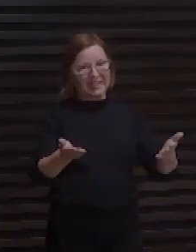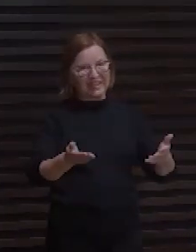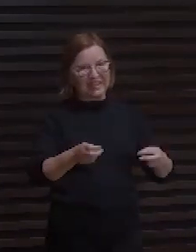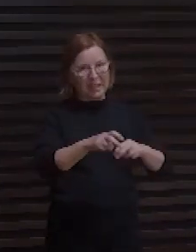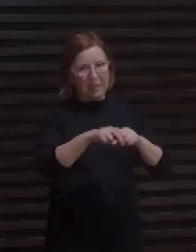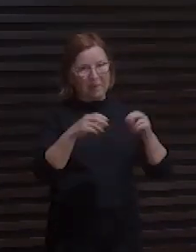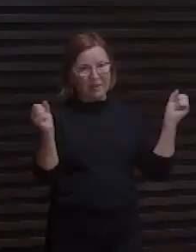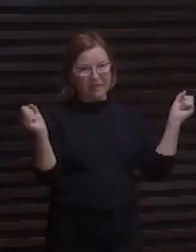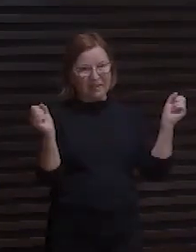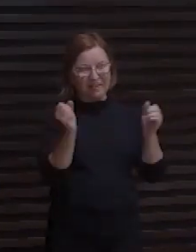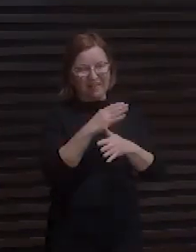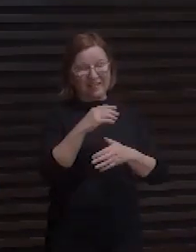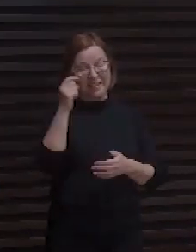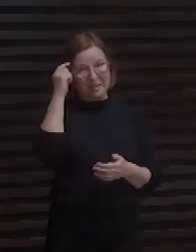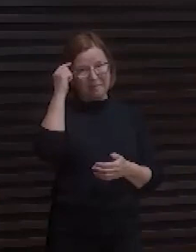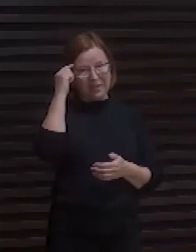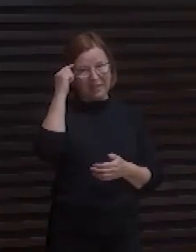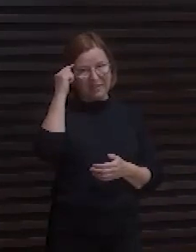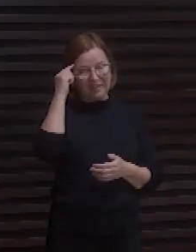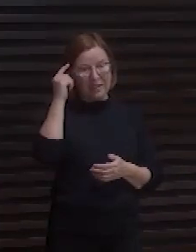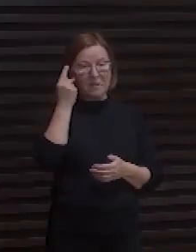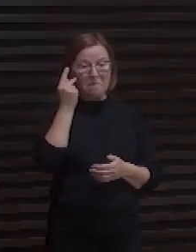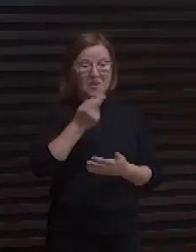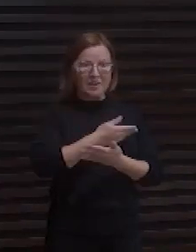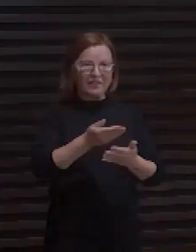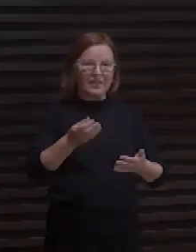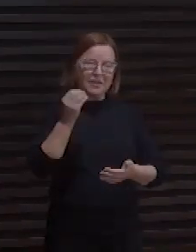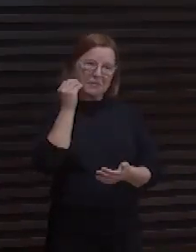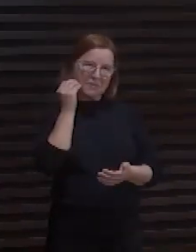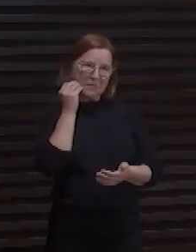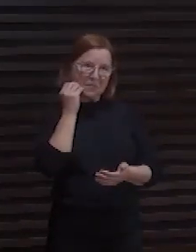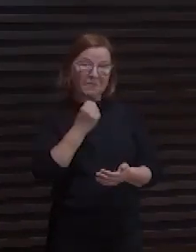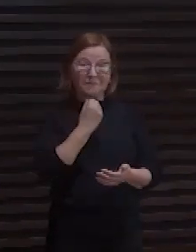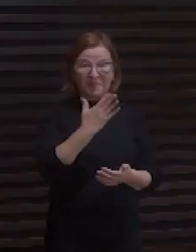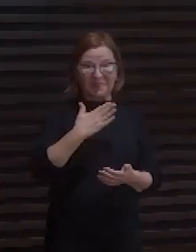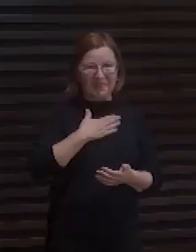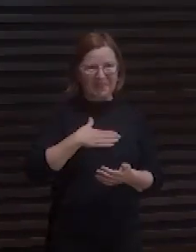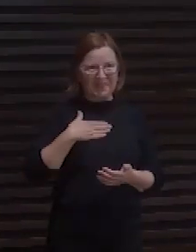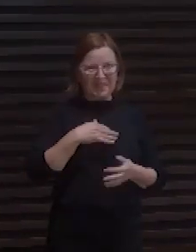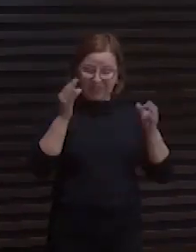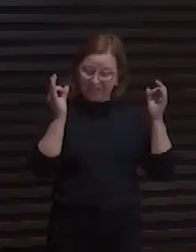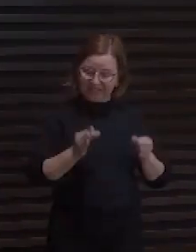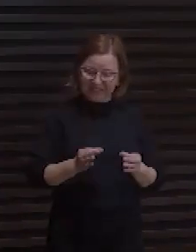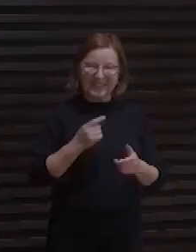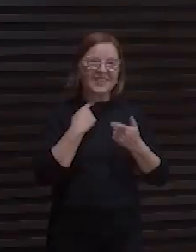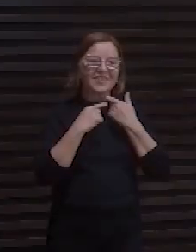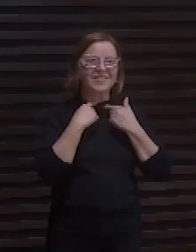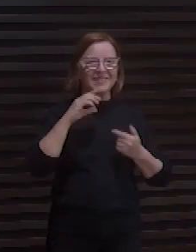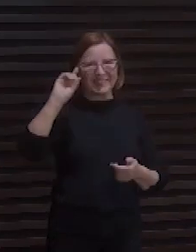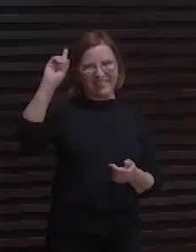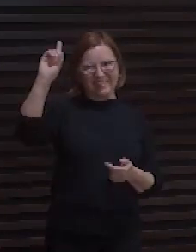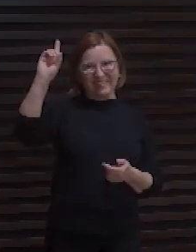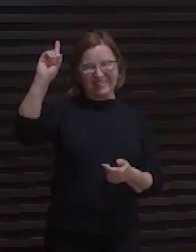da mente, para que possam experimentar qual é a boa, agradável e perfeita vontade